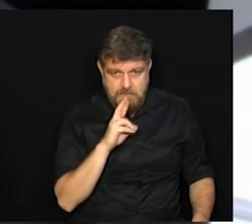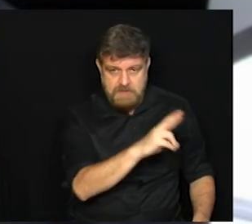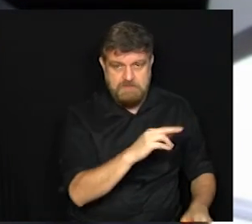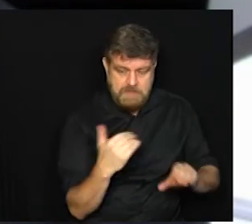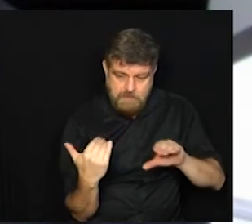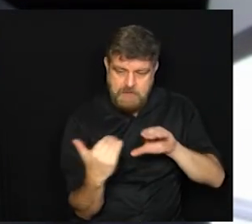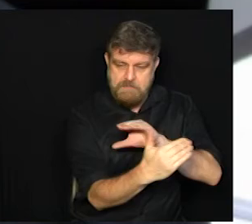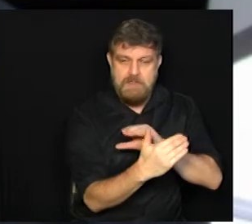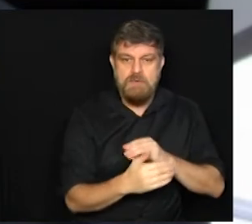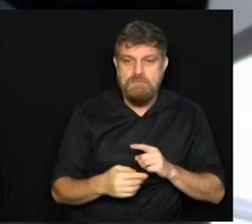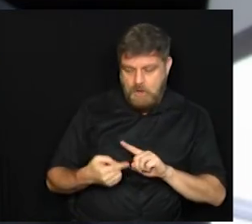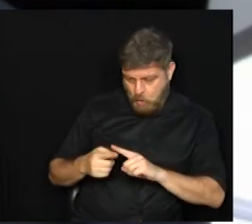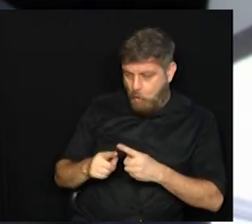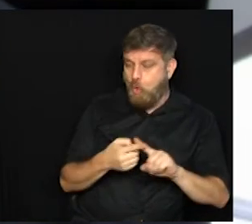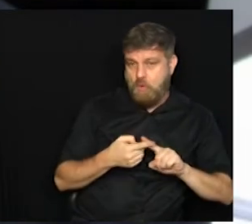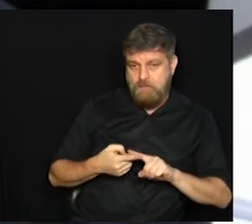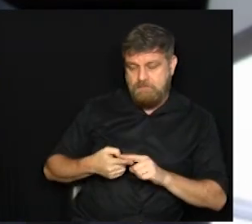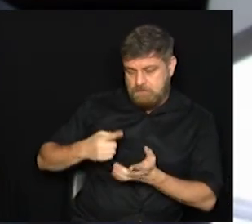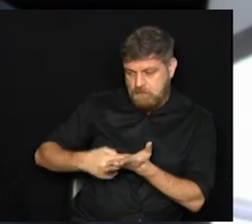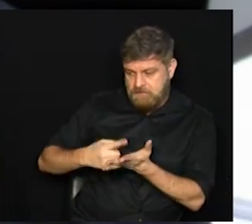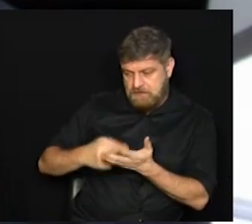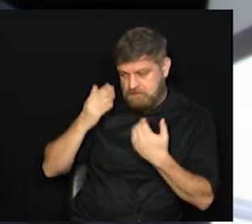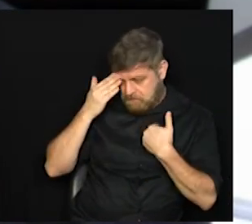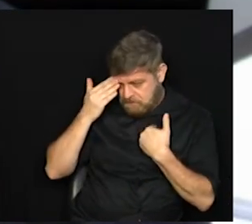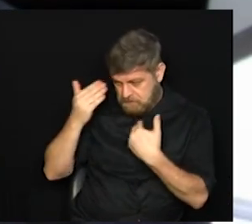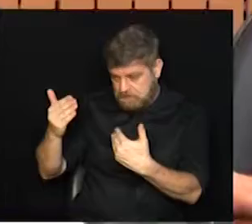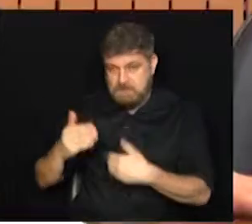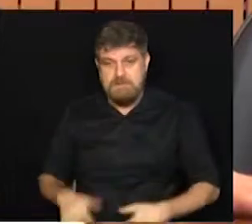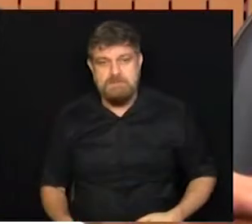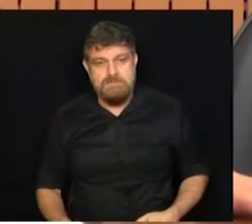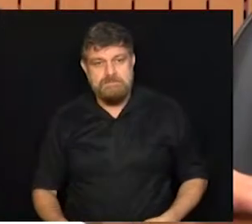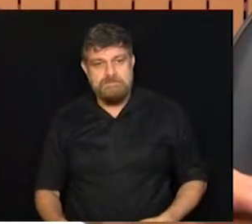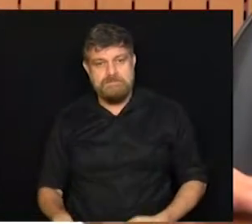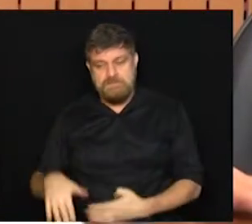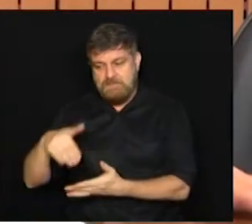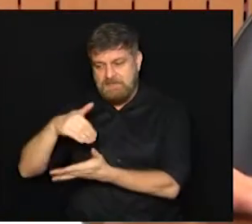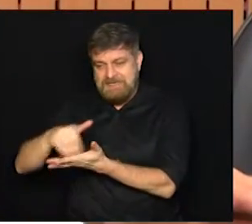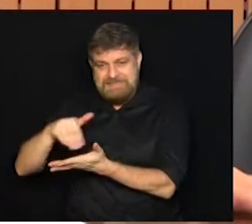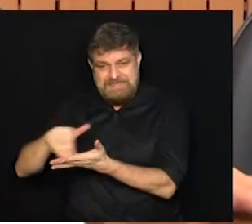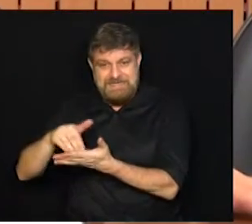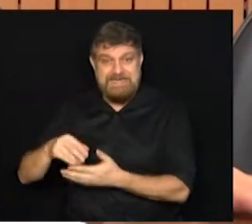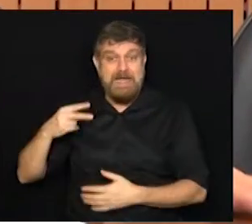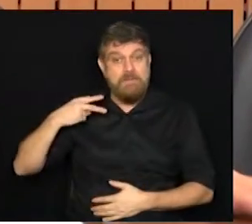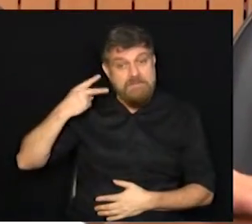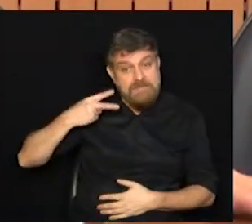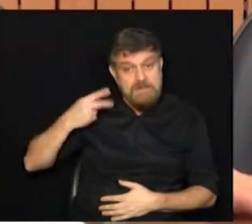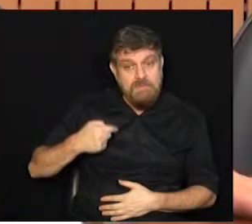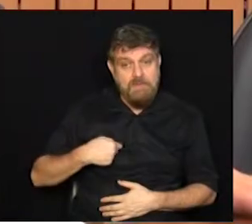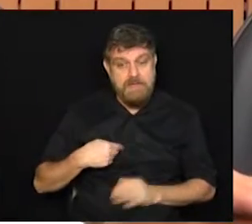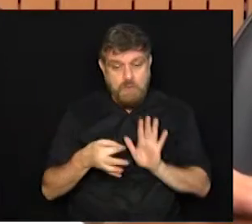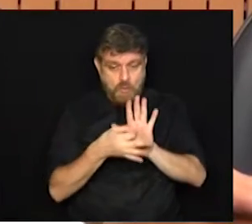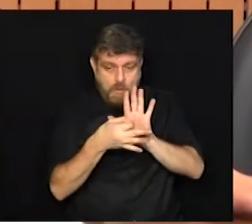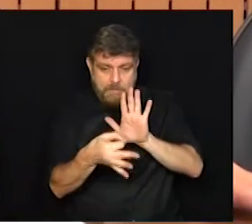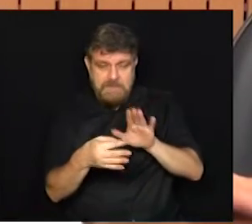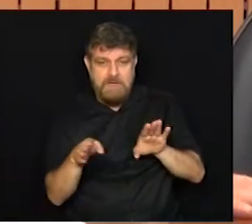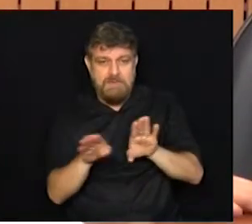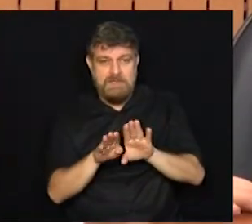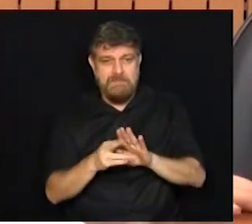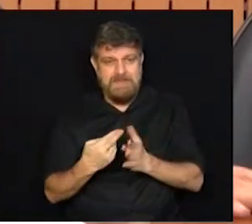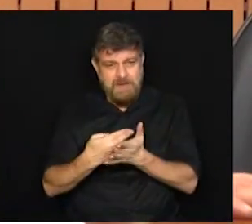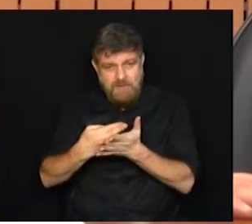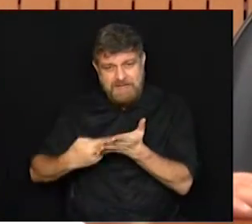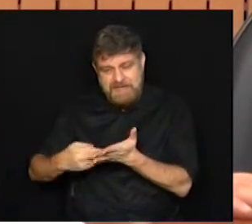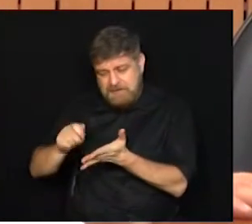Perfeito, combinado. Agradeço, secretário. Secretário e vereadores, né? Fazer uma sugestão aqui. Eu também tenho um